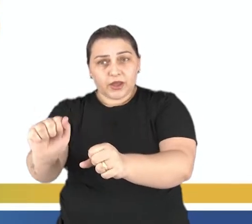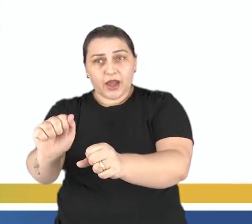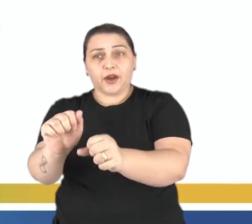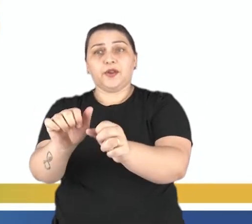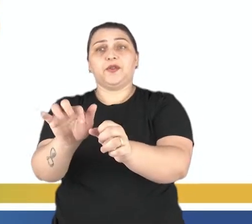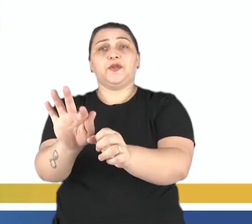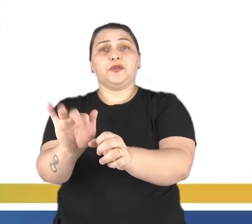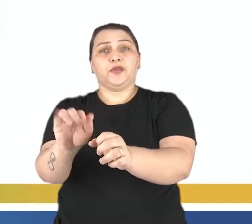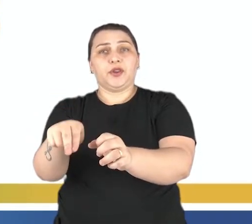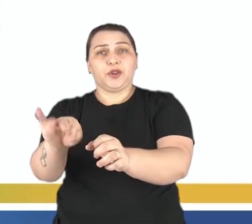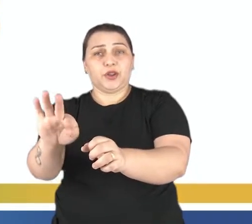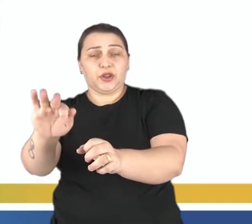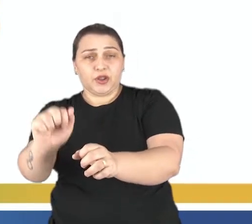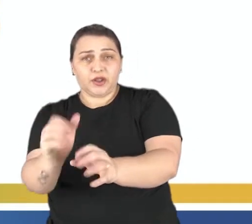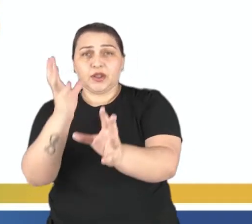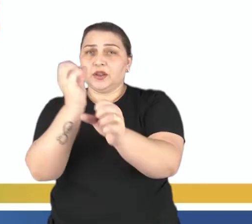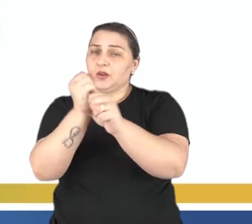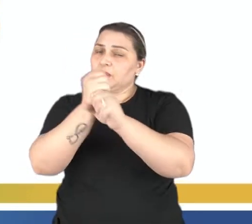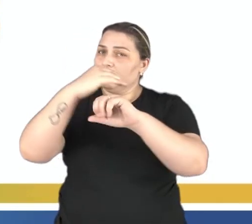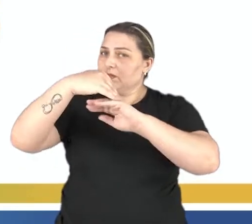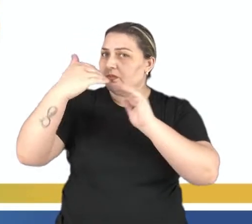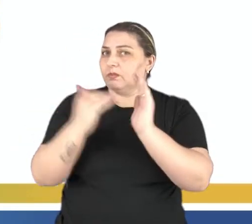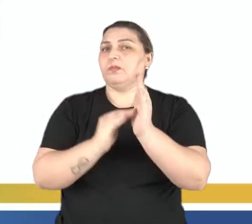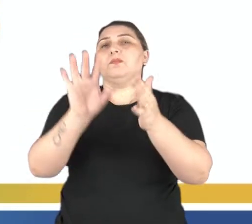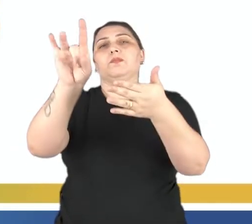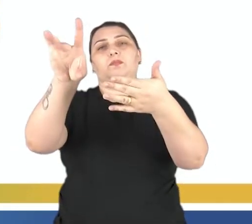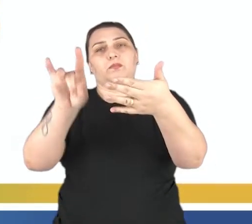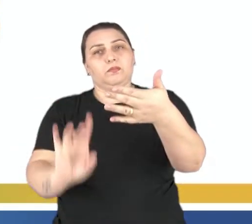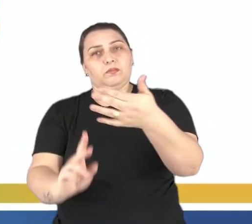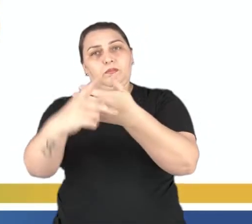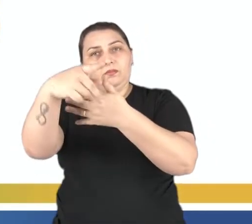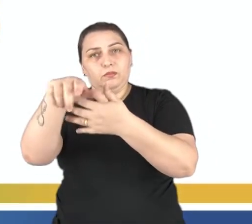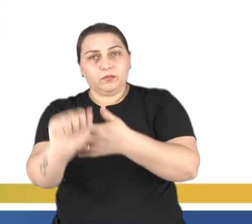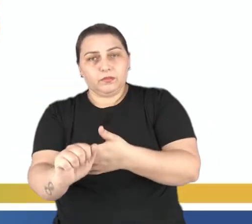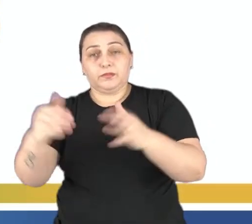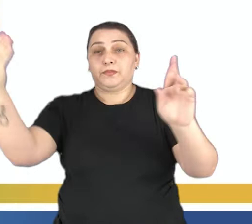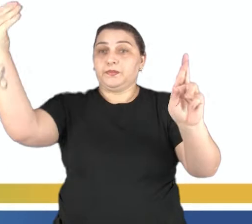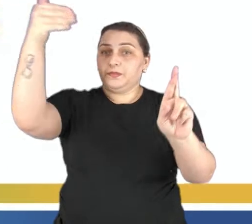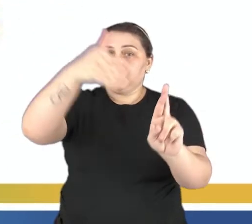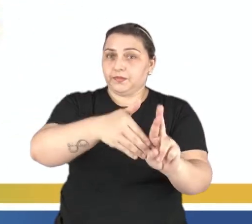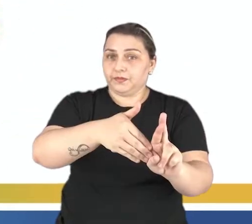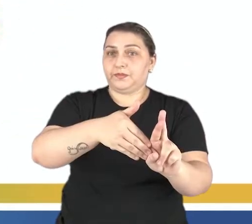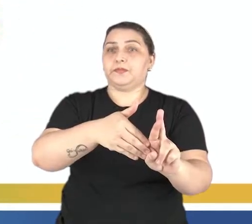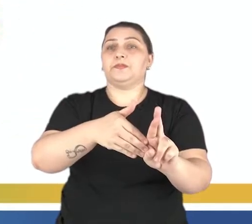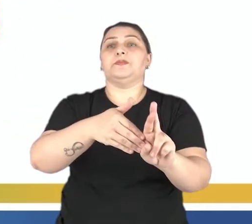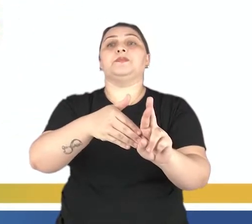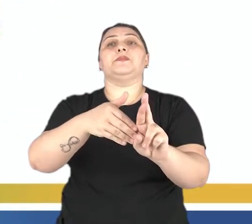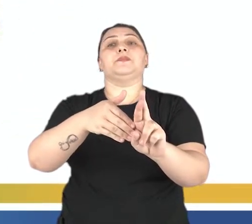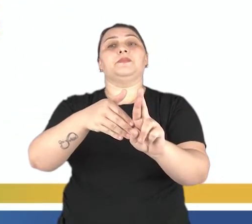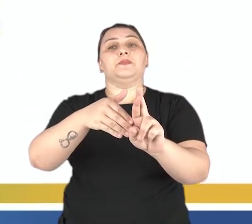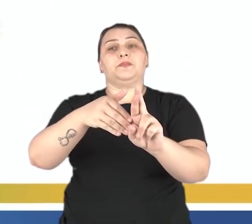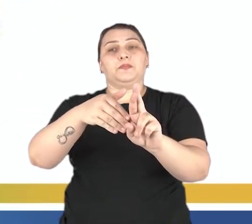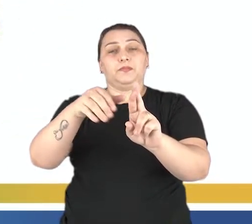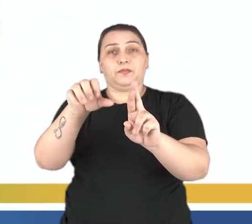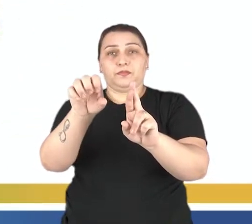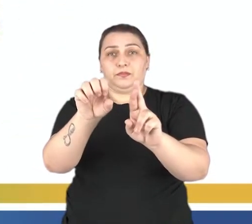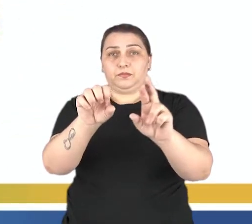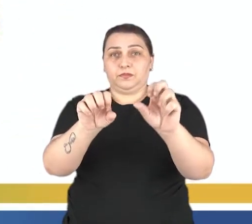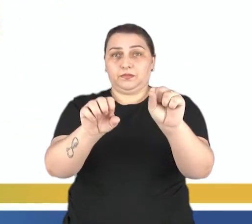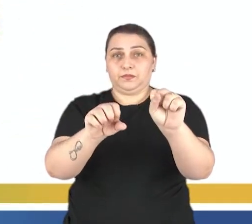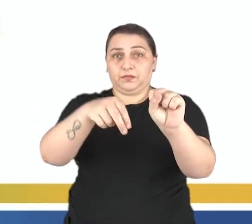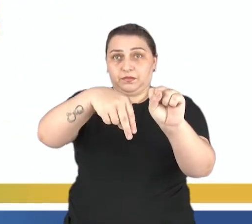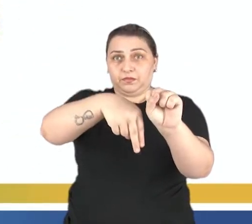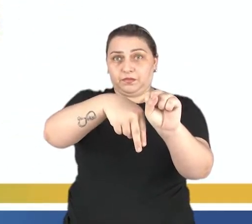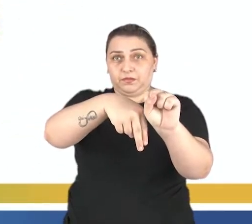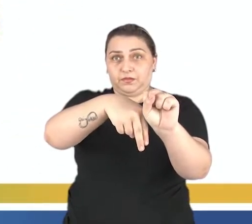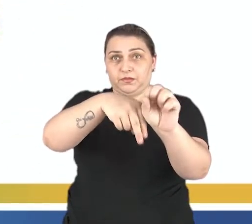finita, ou seja, a soma de todos os termos dessa PA, é representada por Sn, que significa a soma